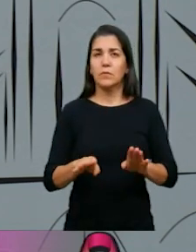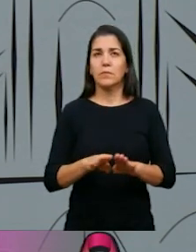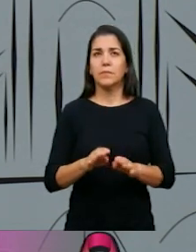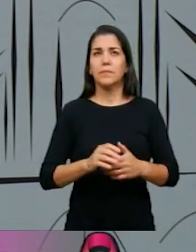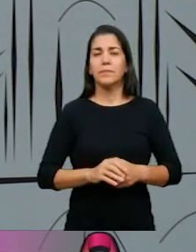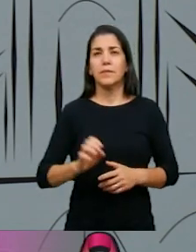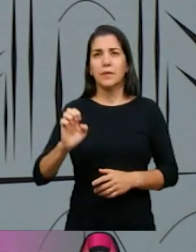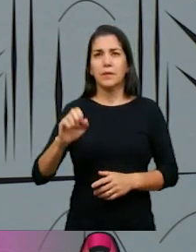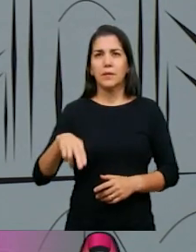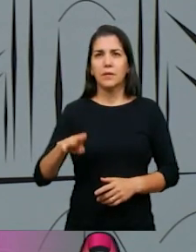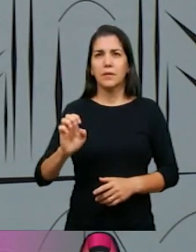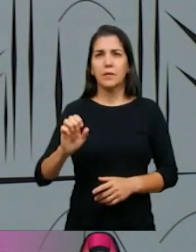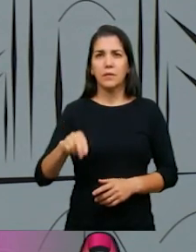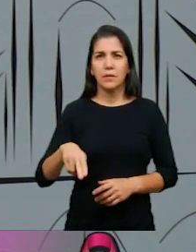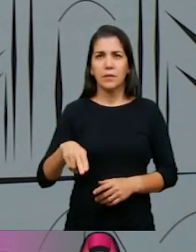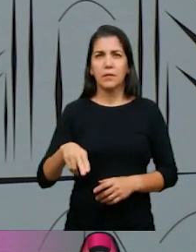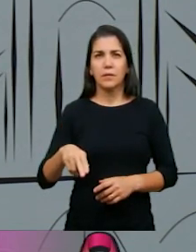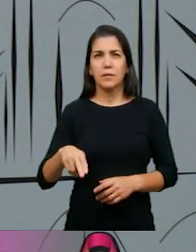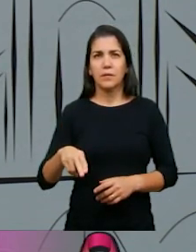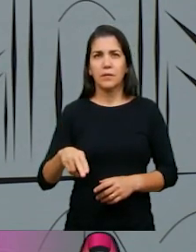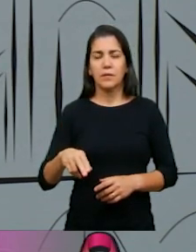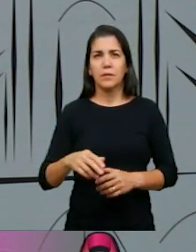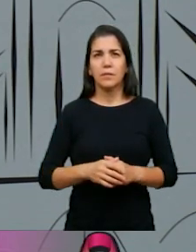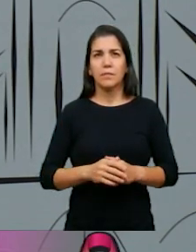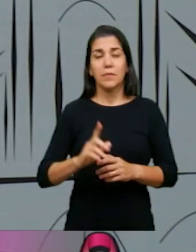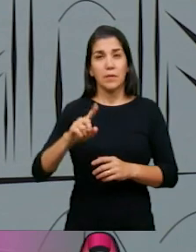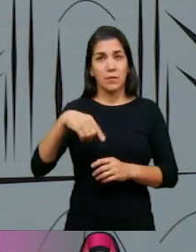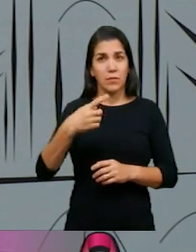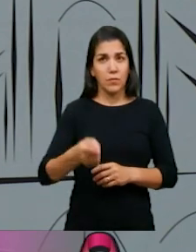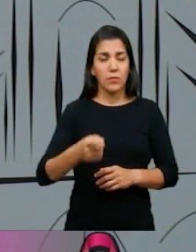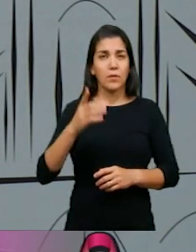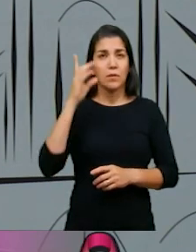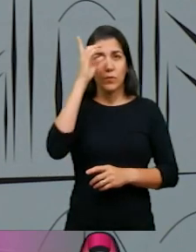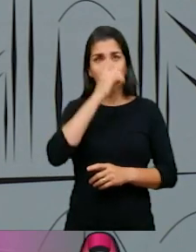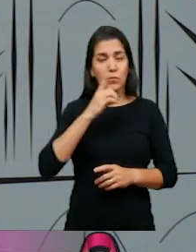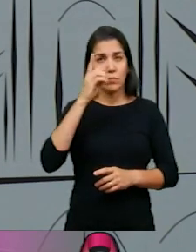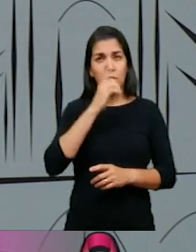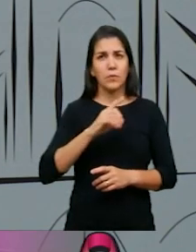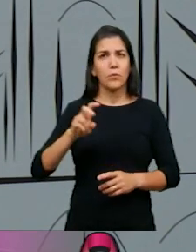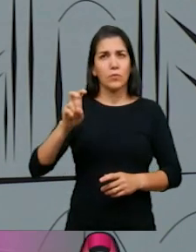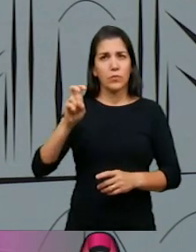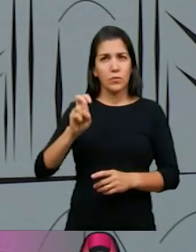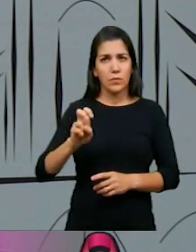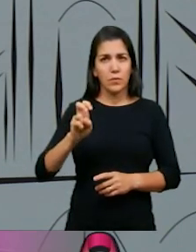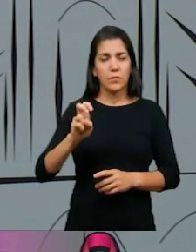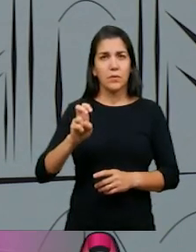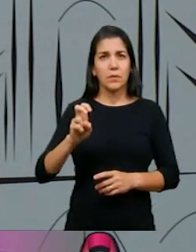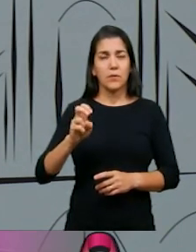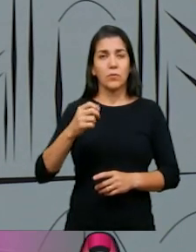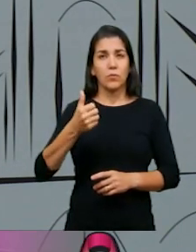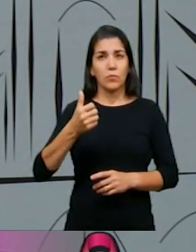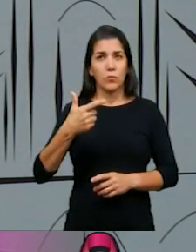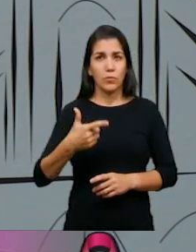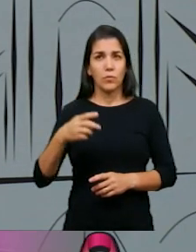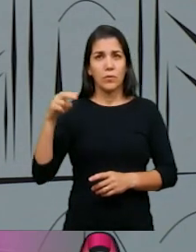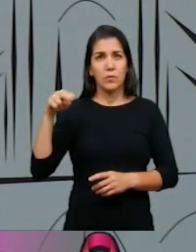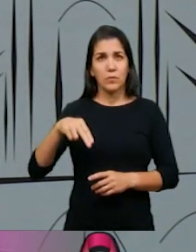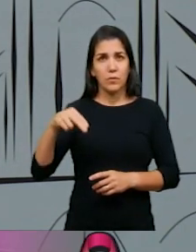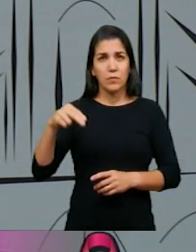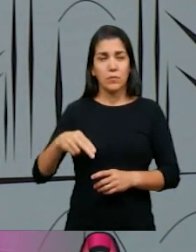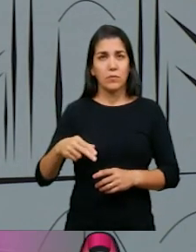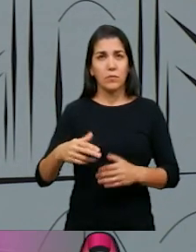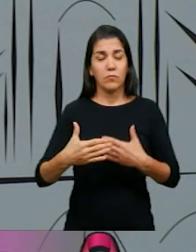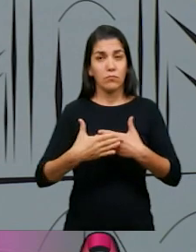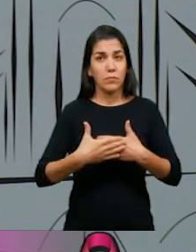Enem, que acontece nos próximos dois domingos, dia 5 e dia 12 de novembro, é a principal porta de